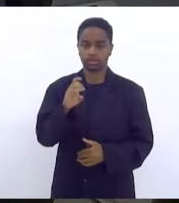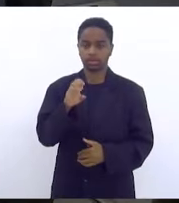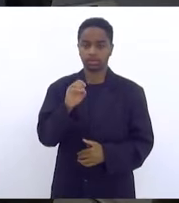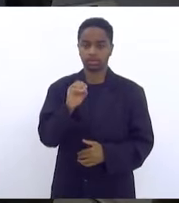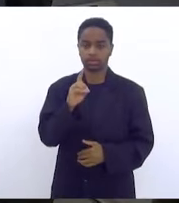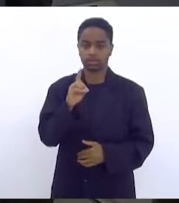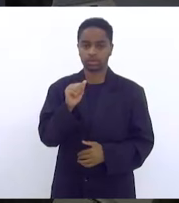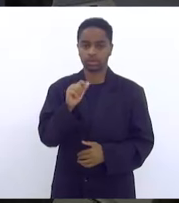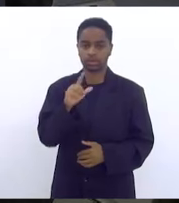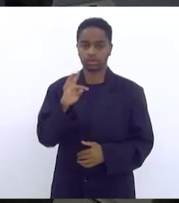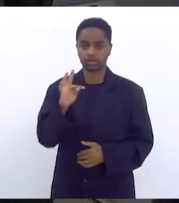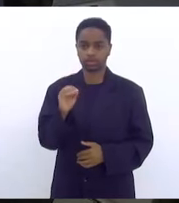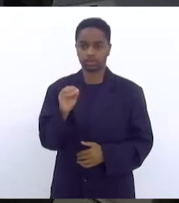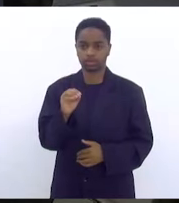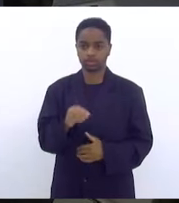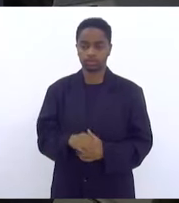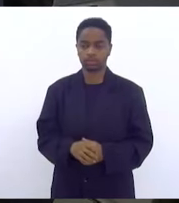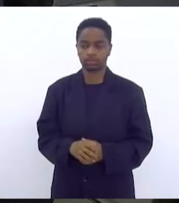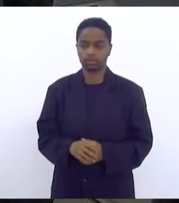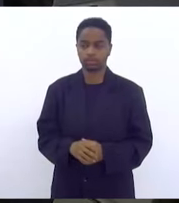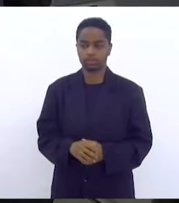Deodalto.